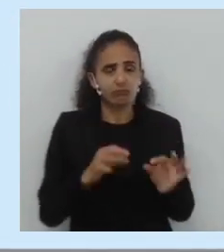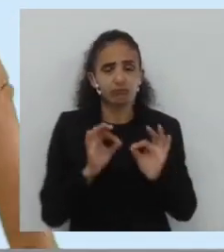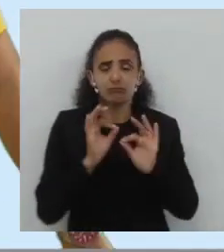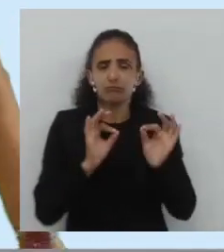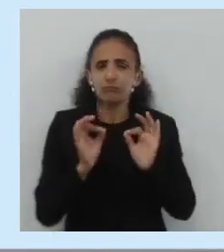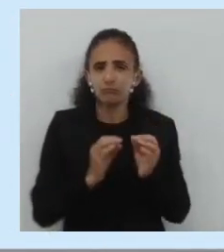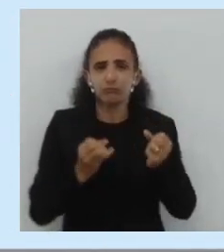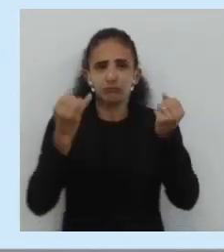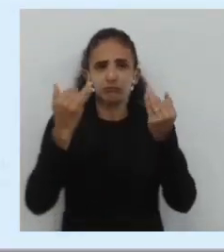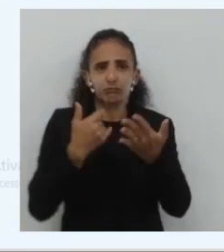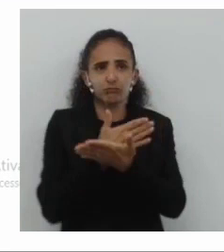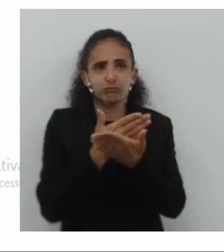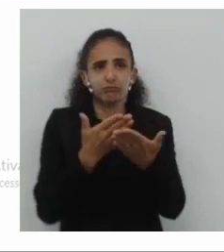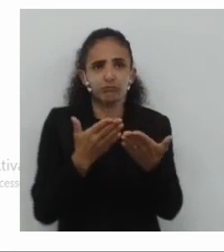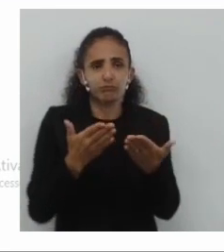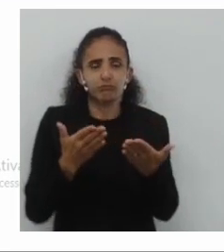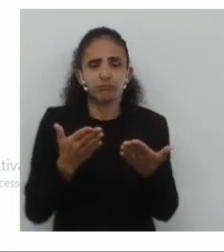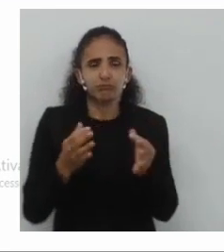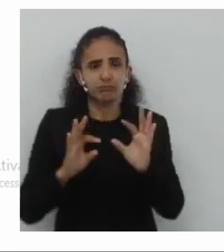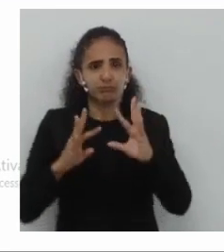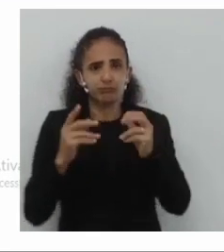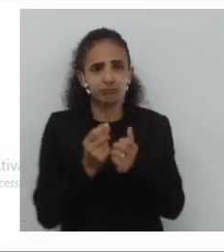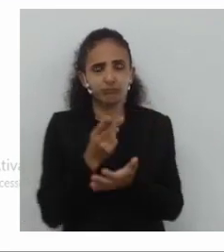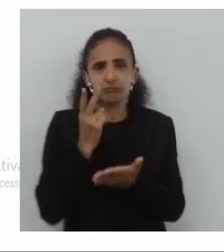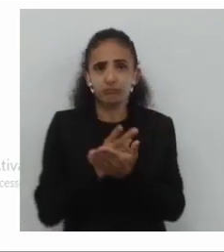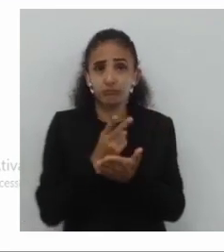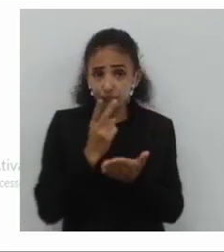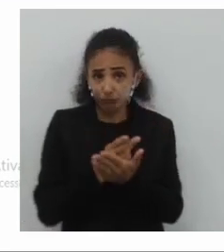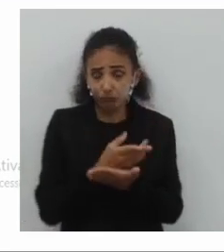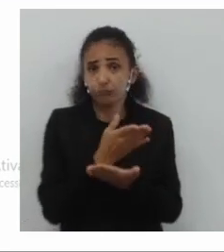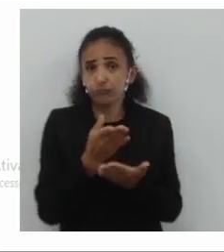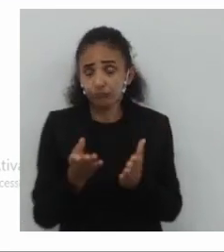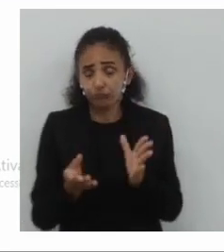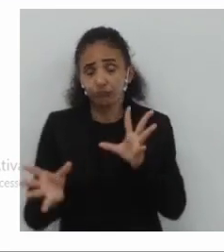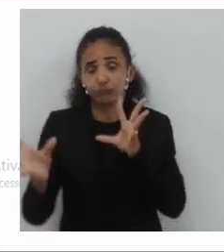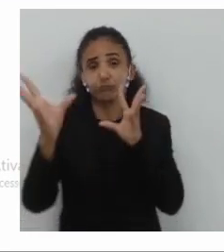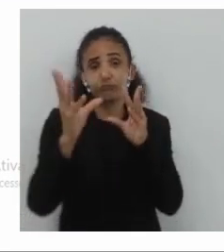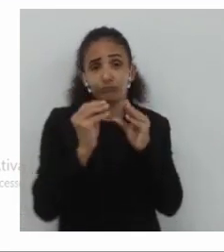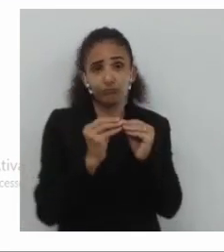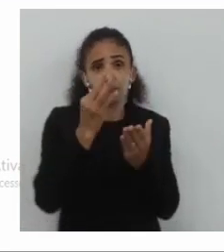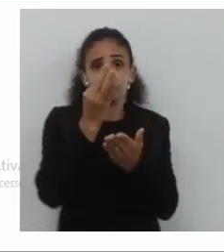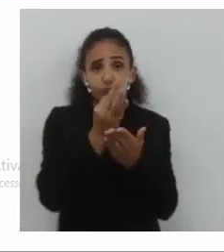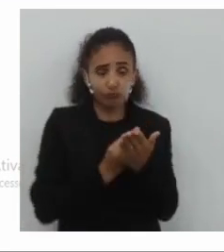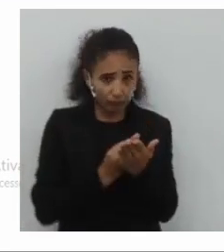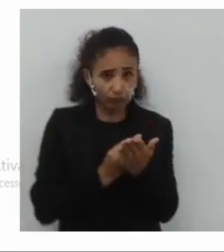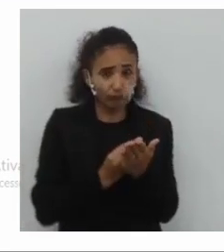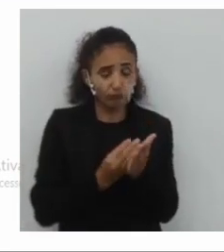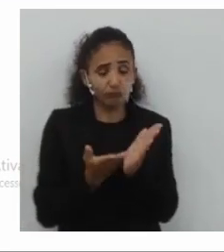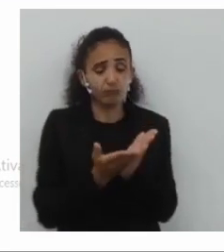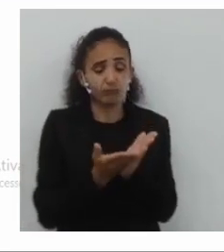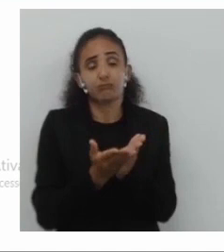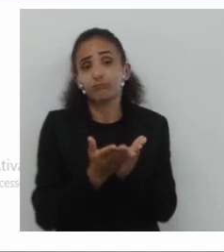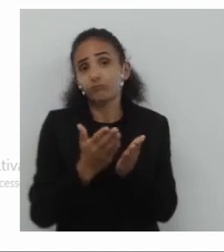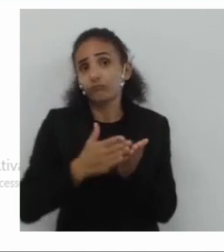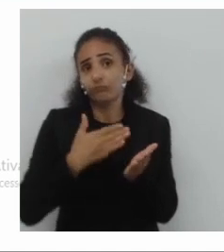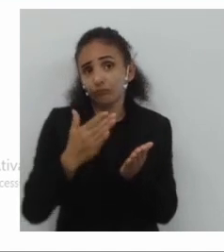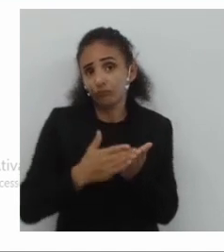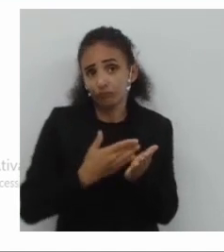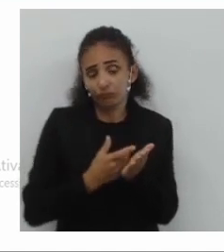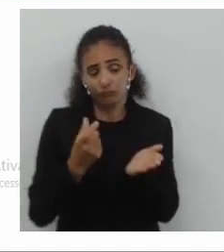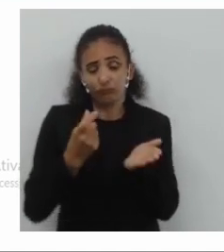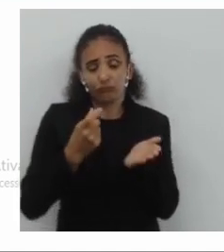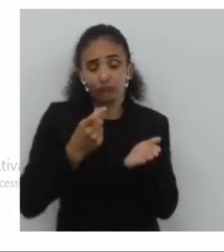questão que eu gostaria de chamar atenção. Toda vez que resumimos um texto, quer seja um livro,